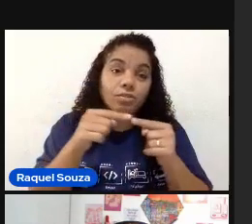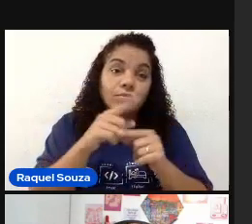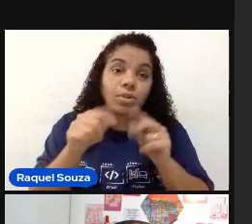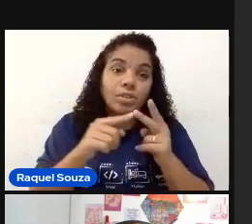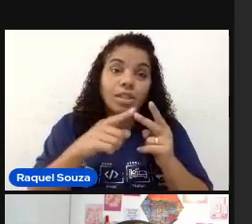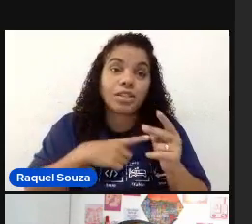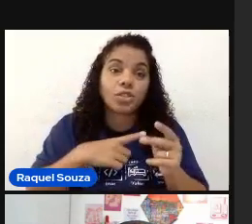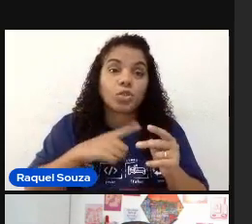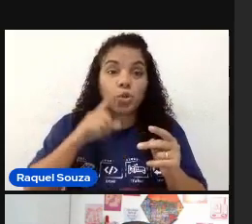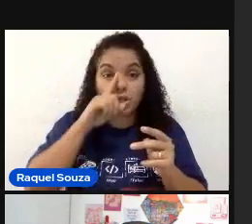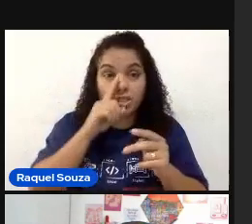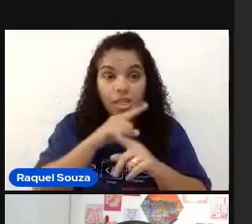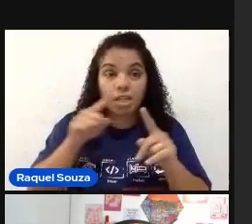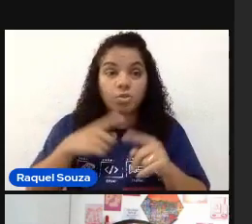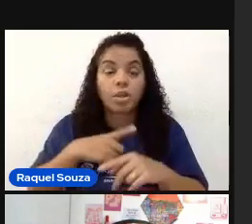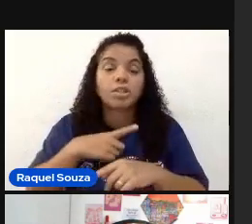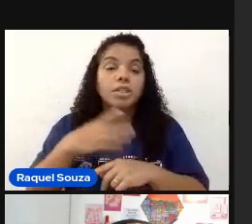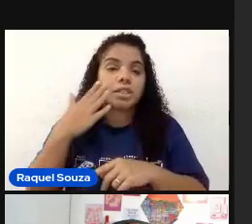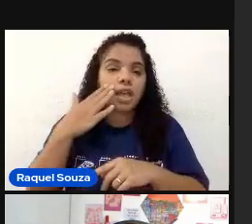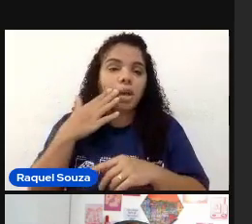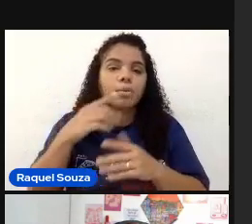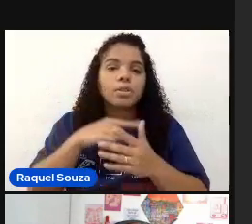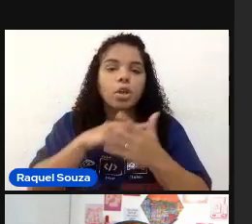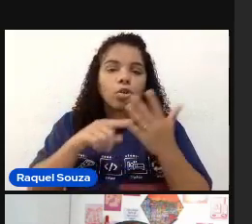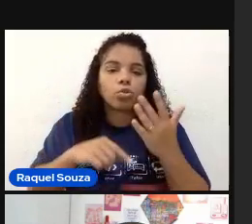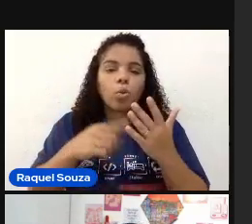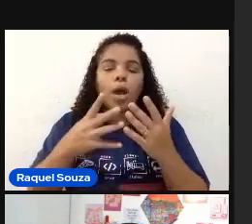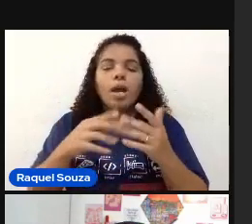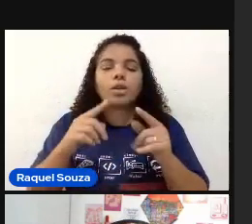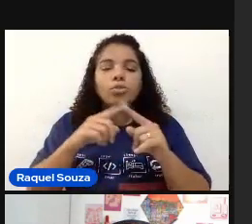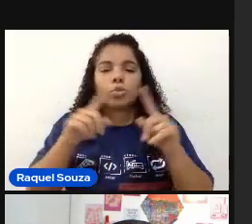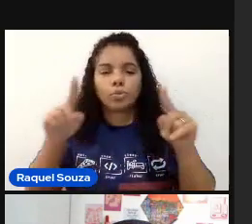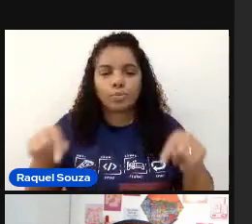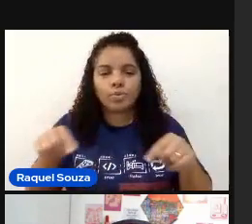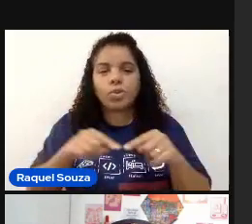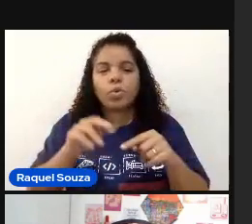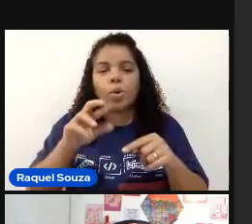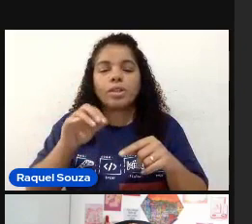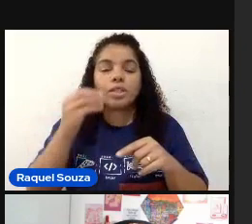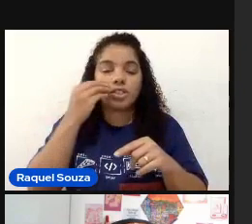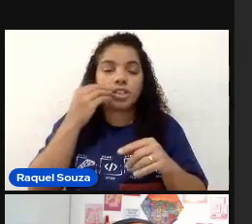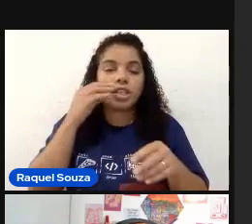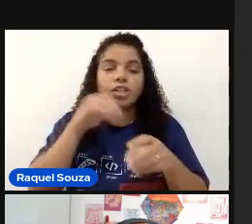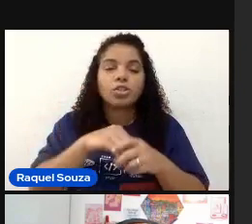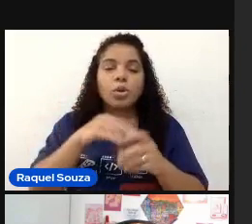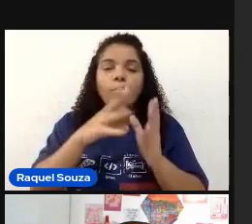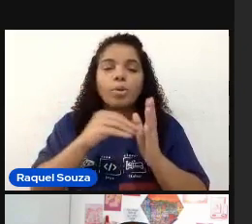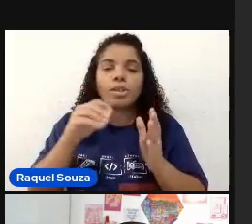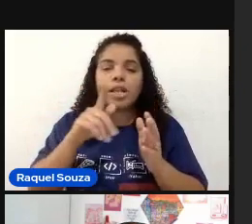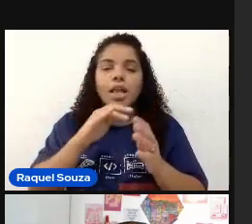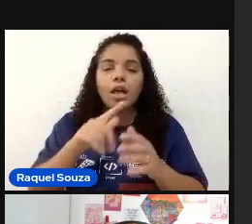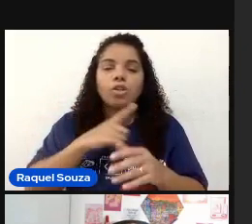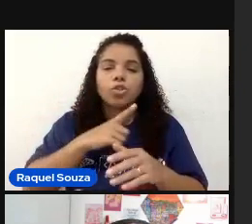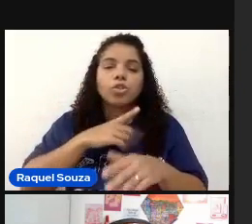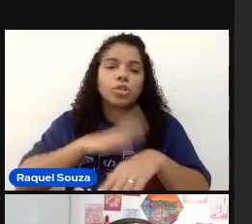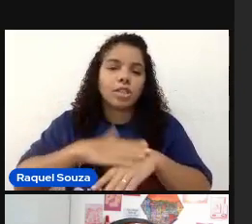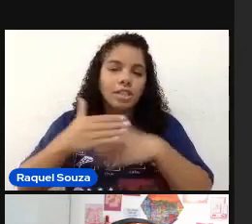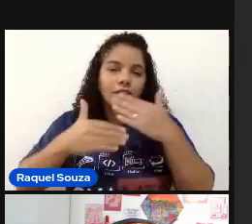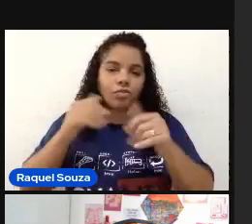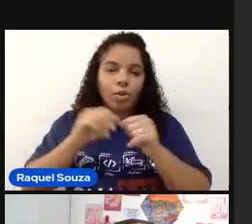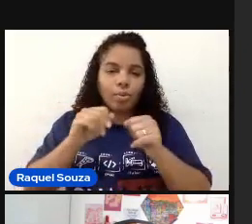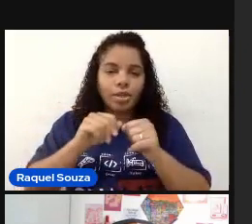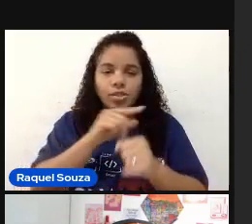riscos, que a gente sabe que são os 4 quadrantes de testes que estão dentro do modelo ágil de desenvolvimento. Quem fez aí